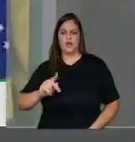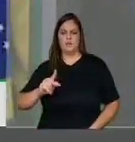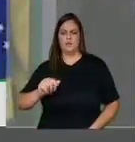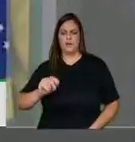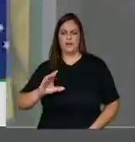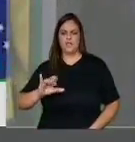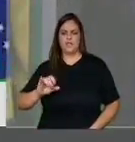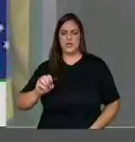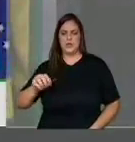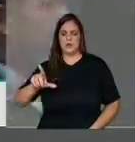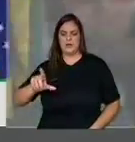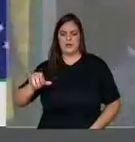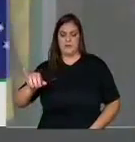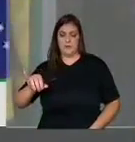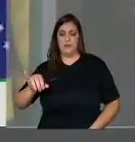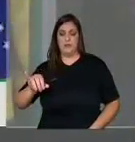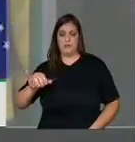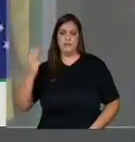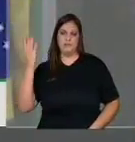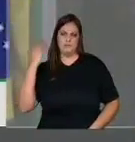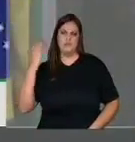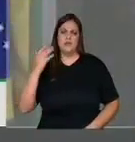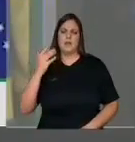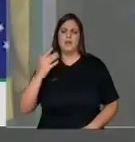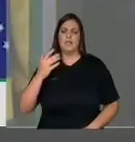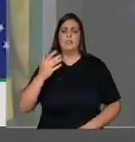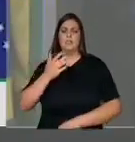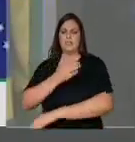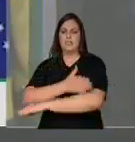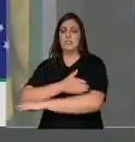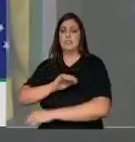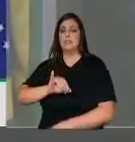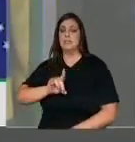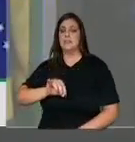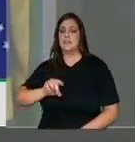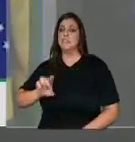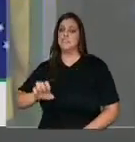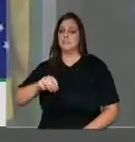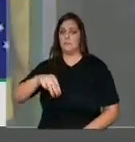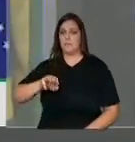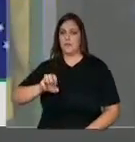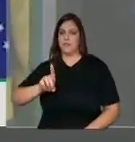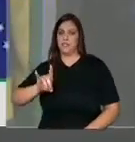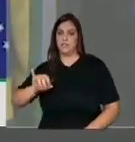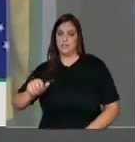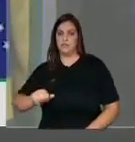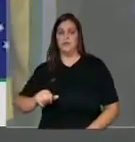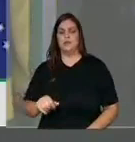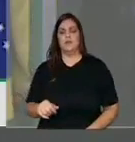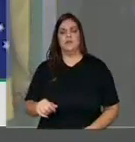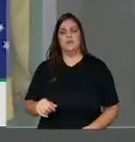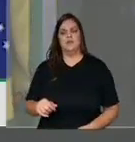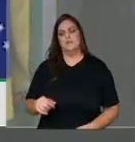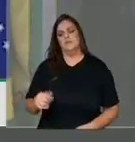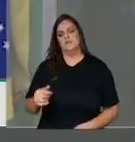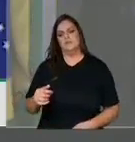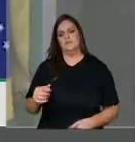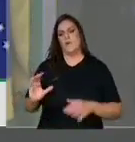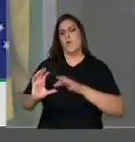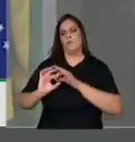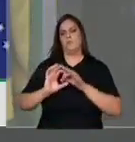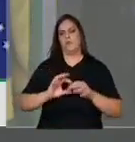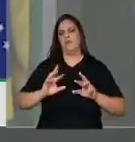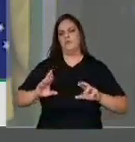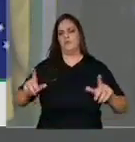responde muito disso. O que ele inventou na Idade Média, onde era o lugar deles, um